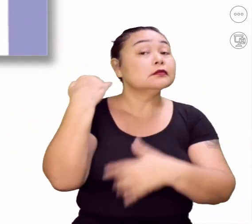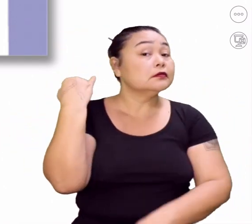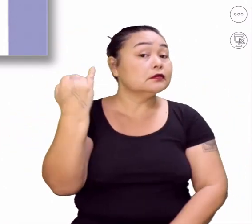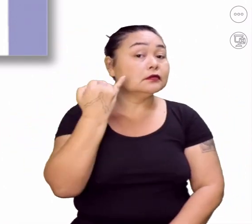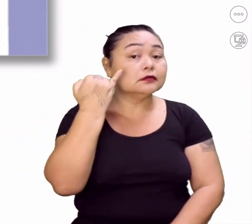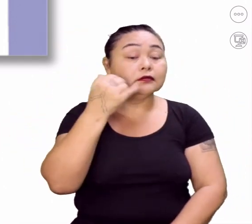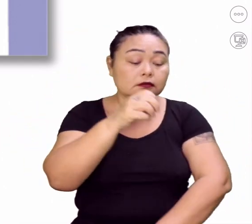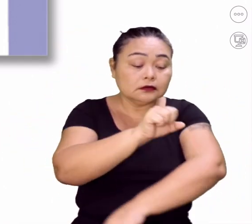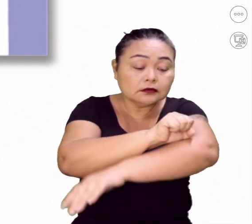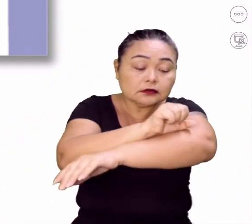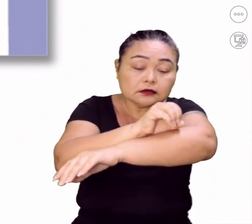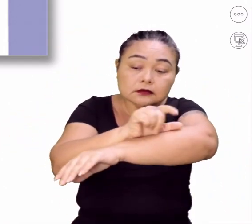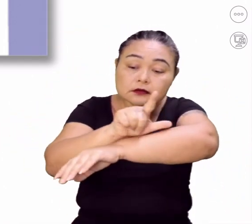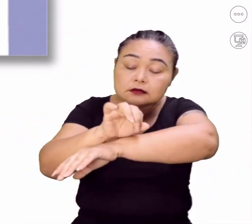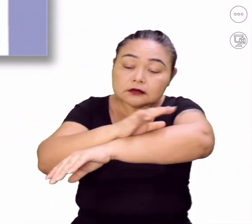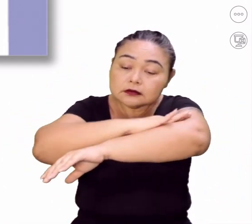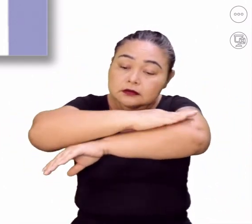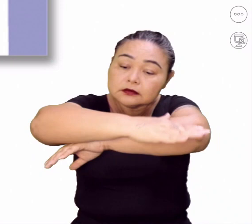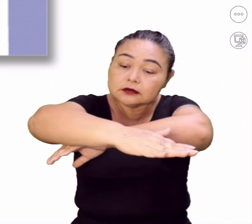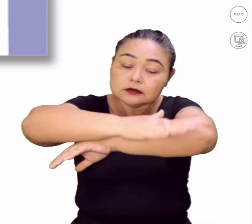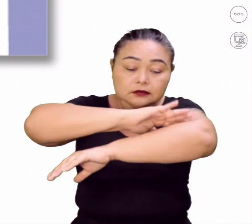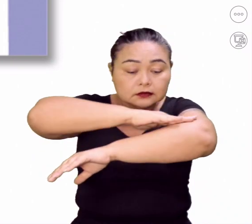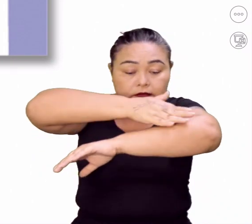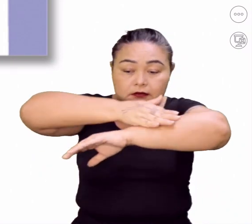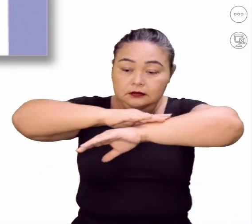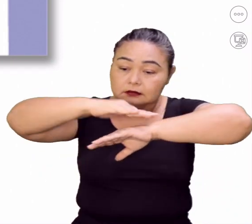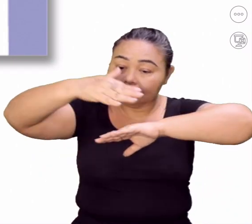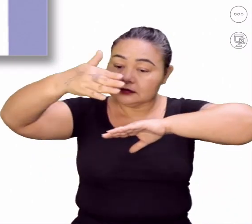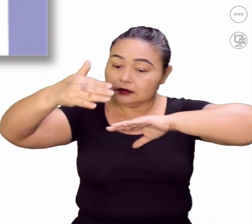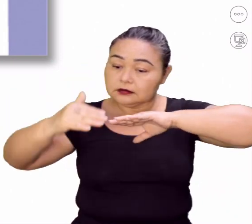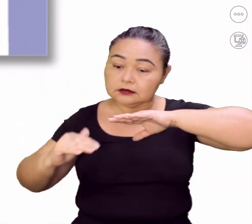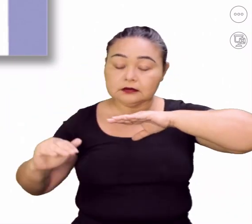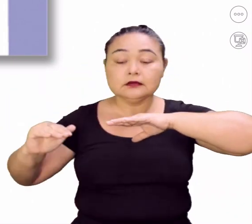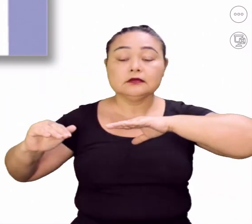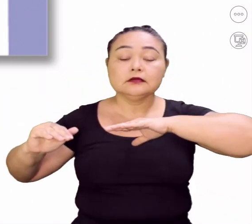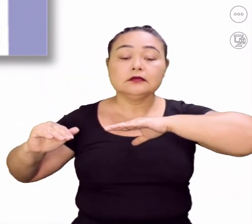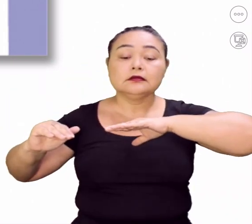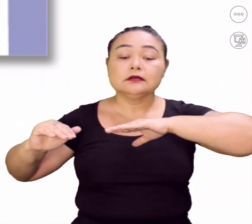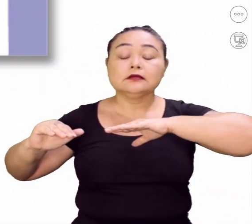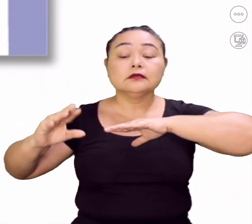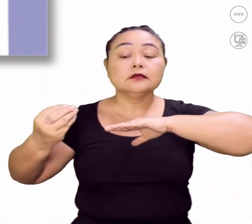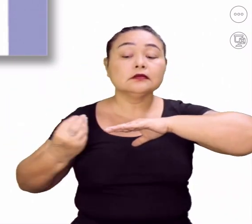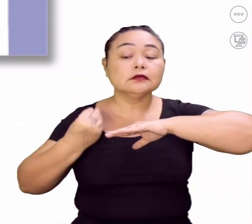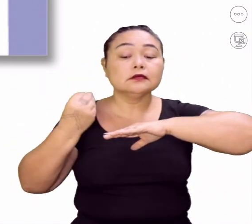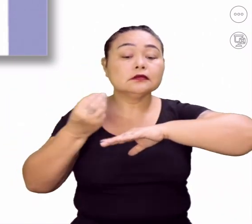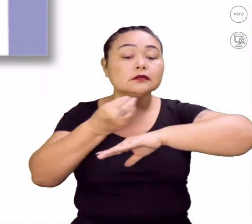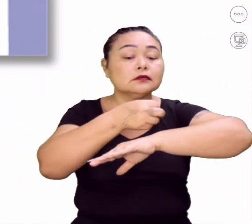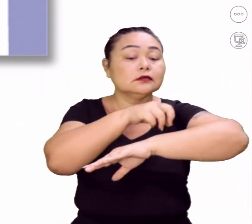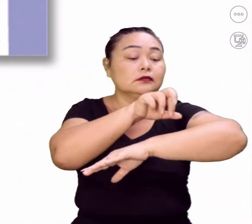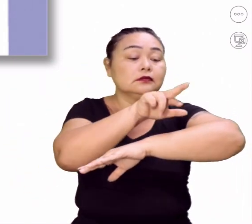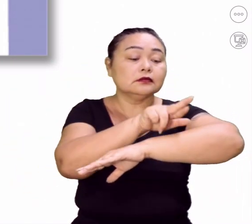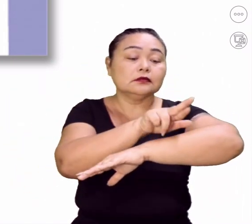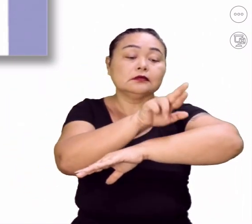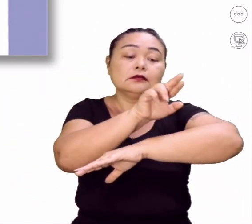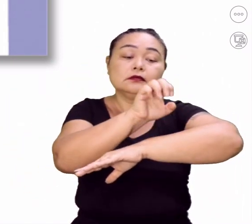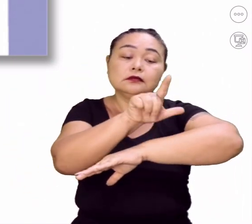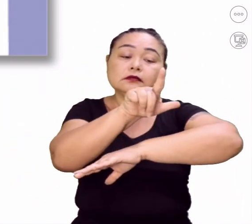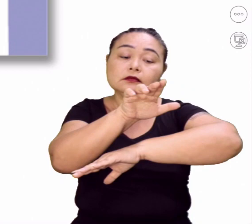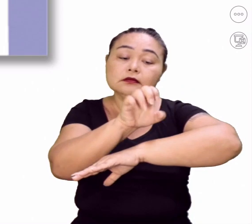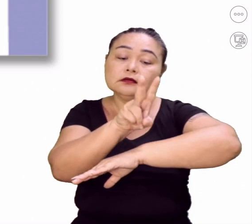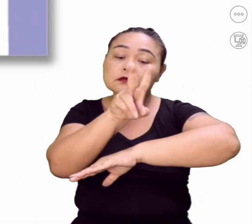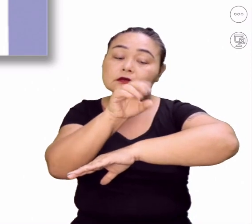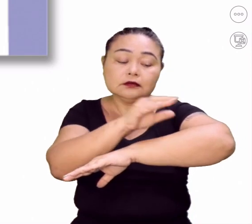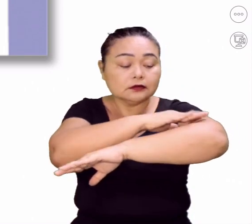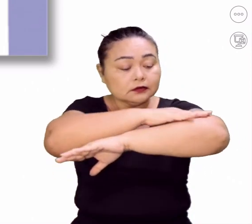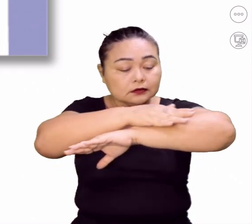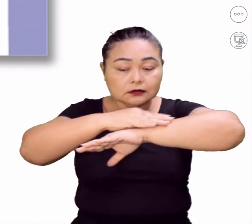sobre solo, sobre relevo, sobre como que está e como é esse relevo